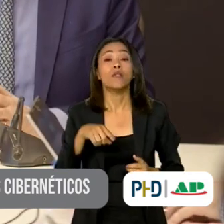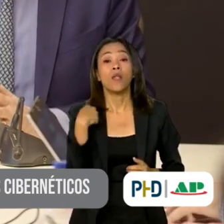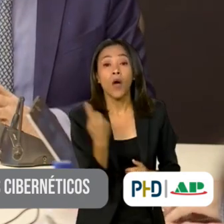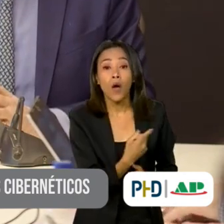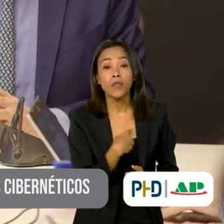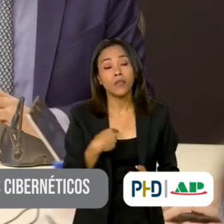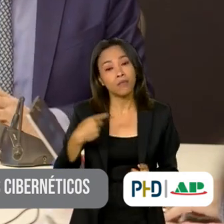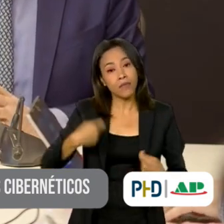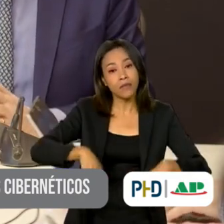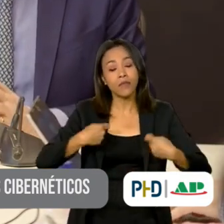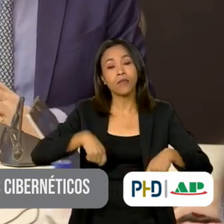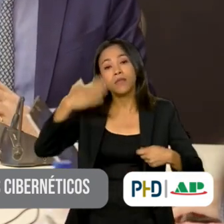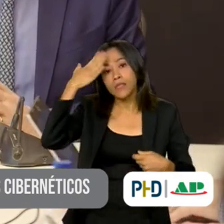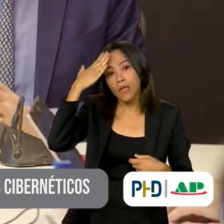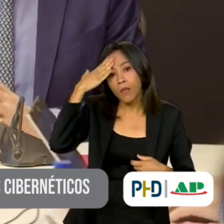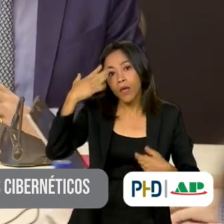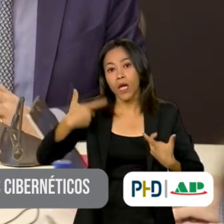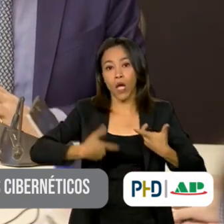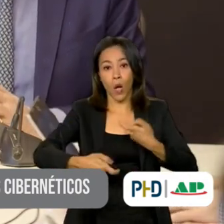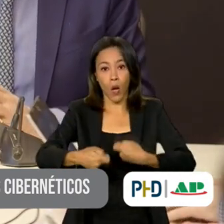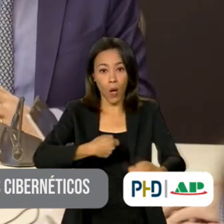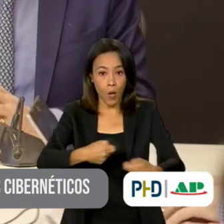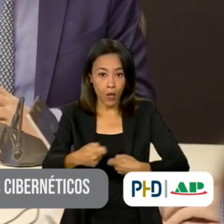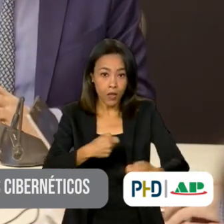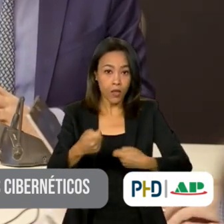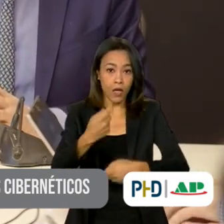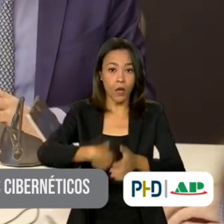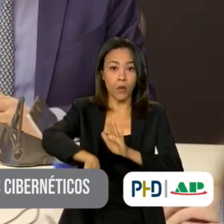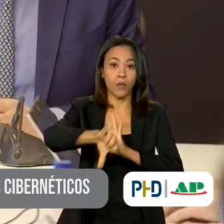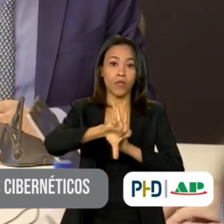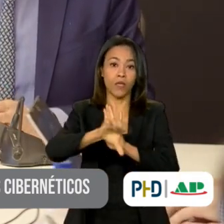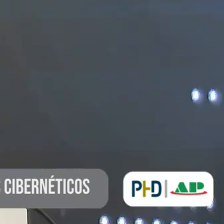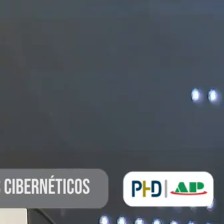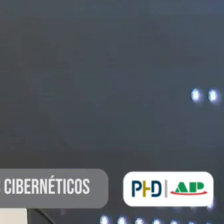nós soubermos controlar a criminalidade nesse âmbito.